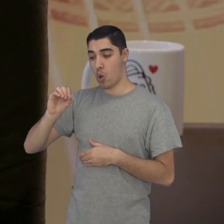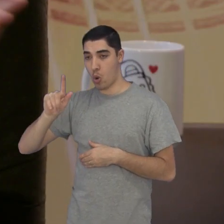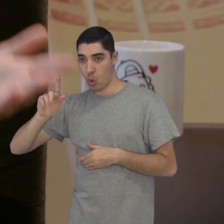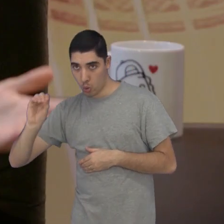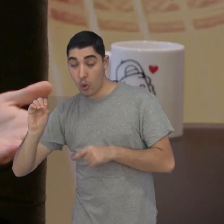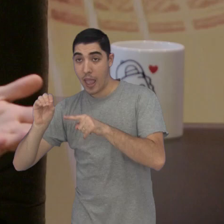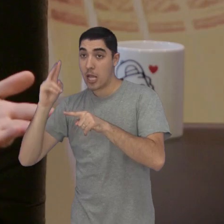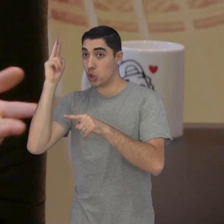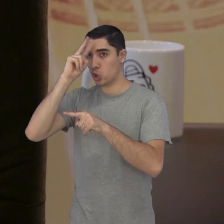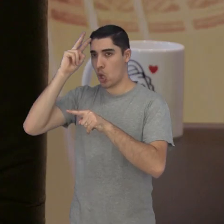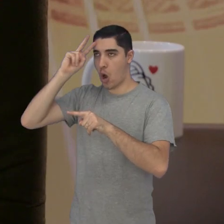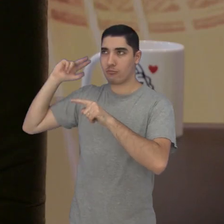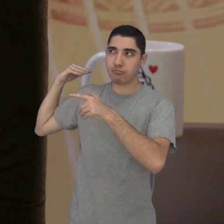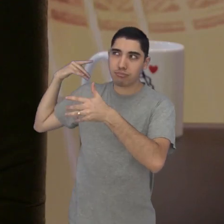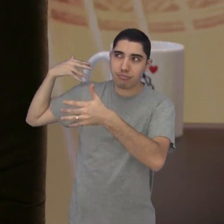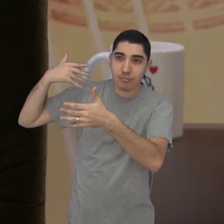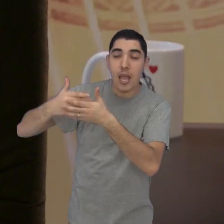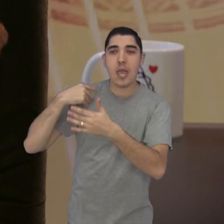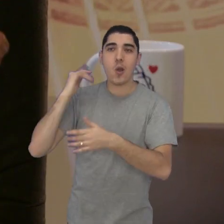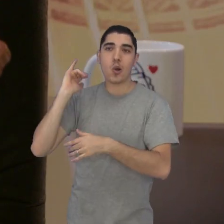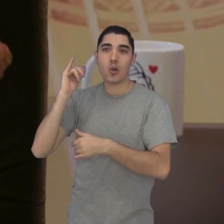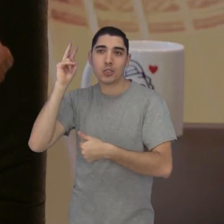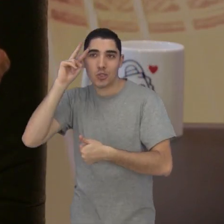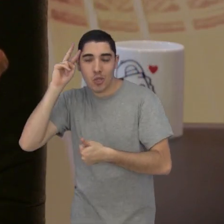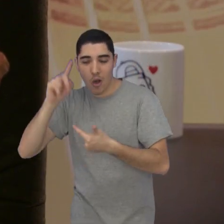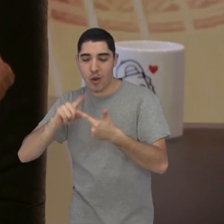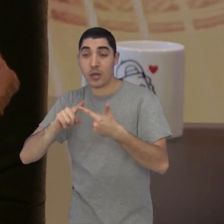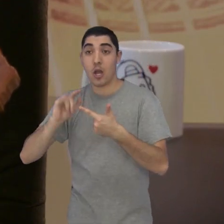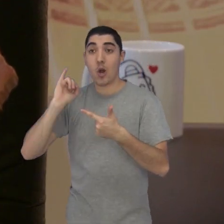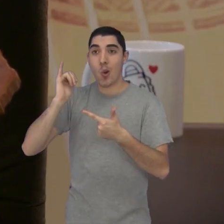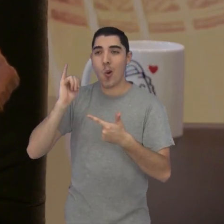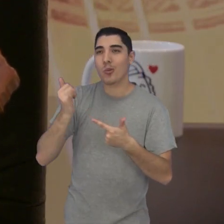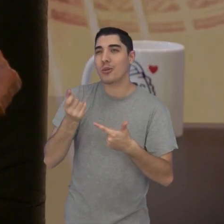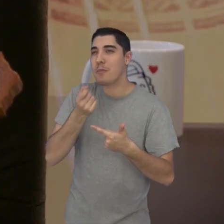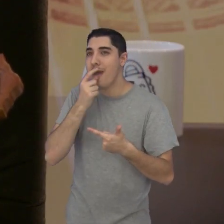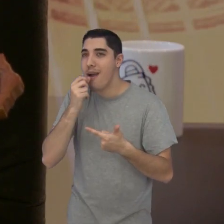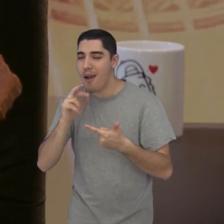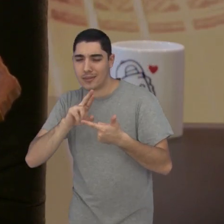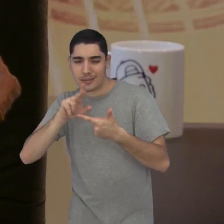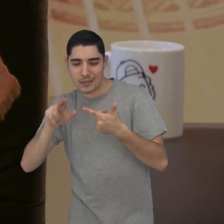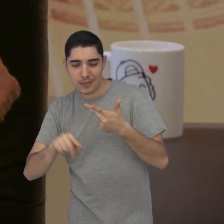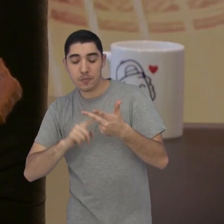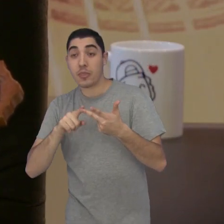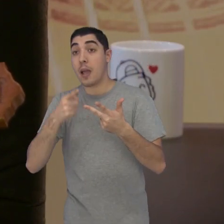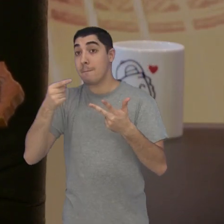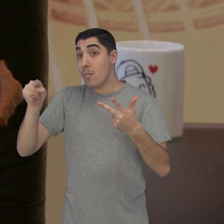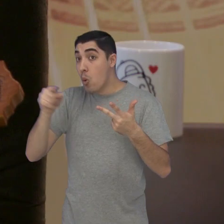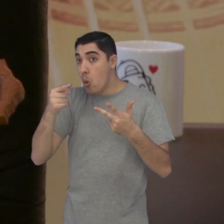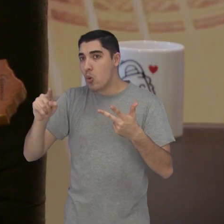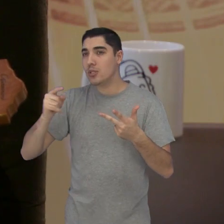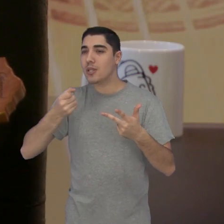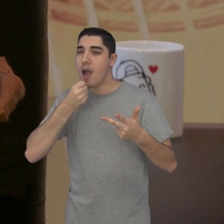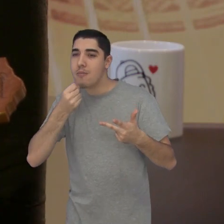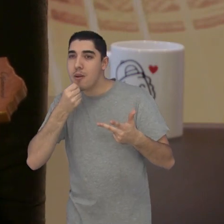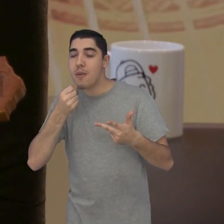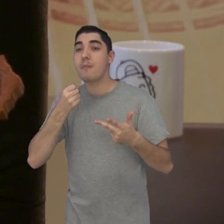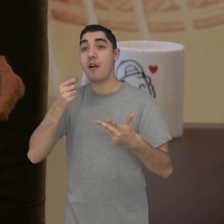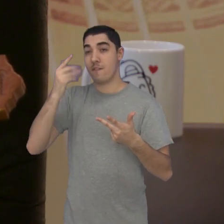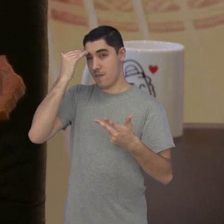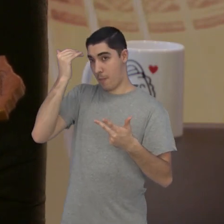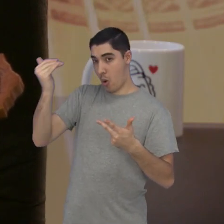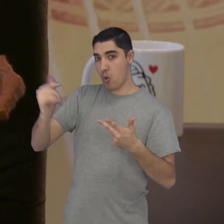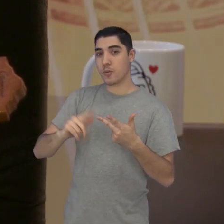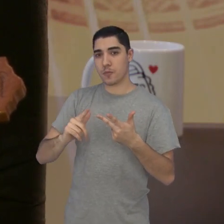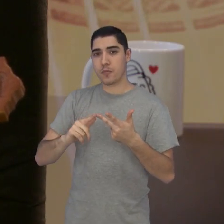cômico musical, né? Onde eu conto história, conto causos, canto as músicas mais famosas de